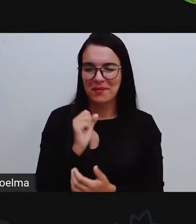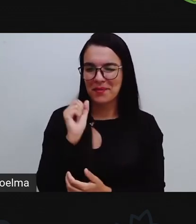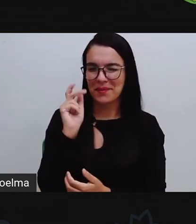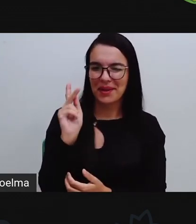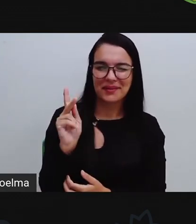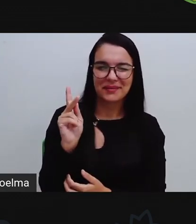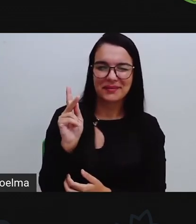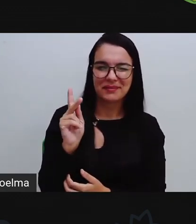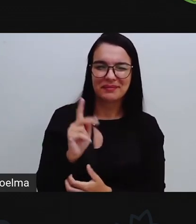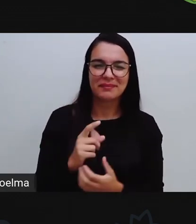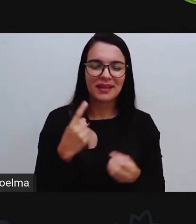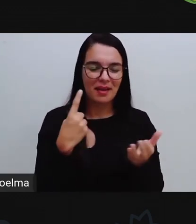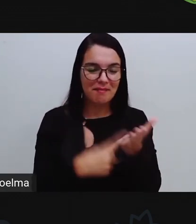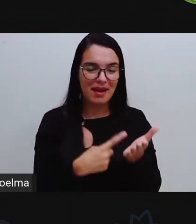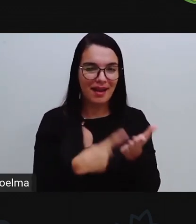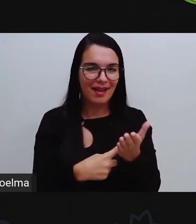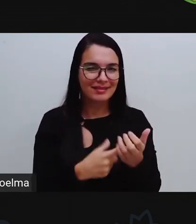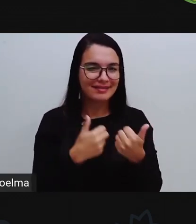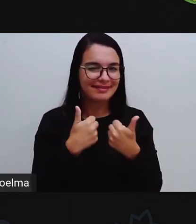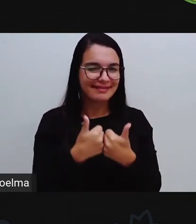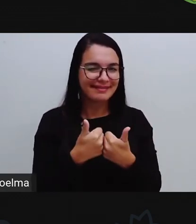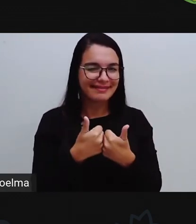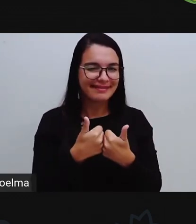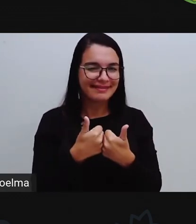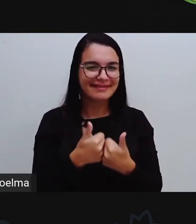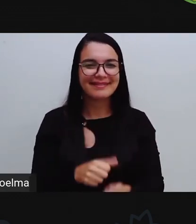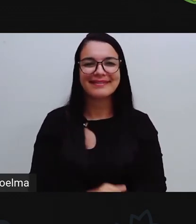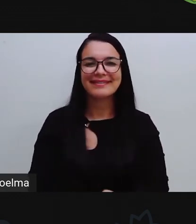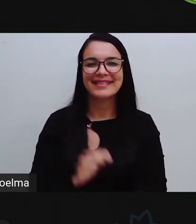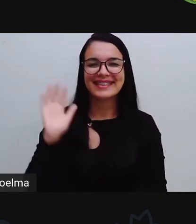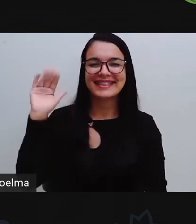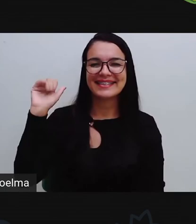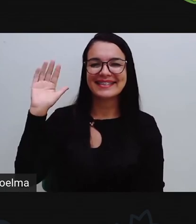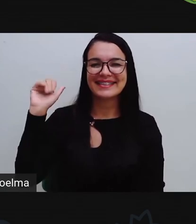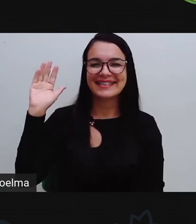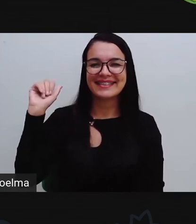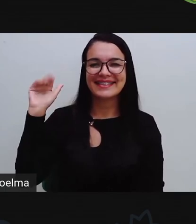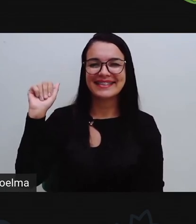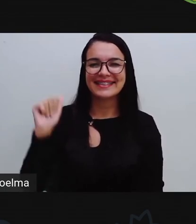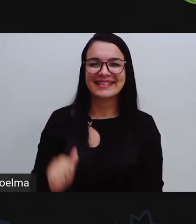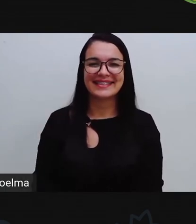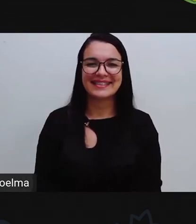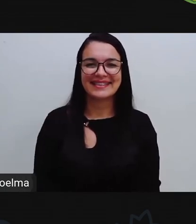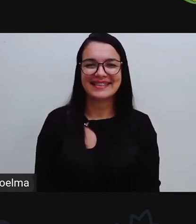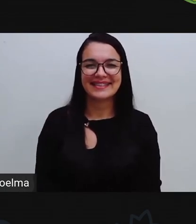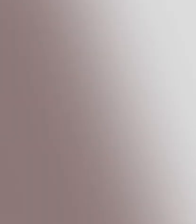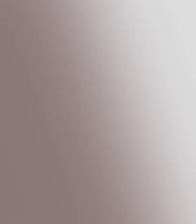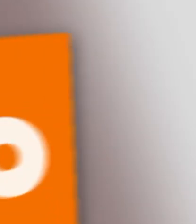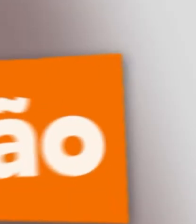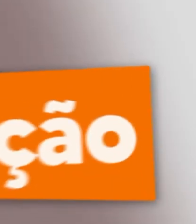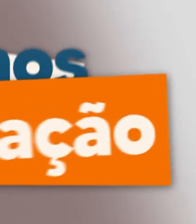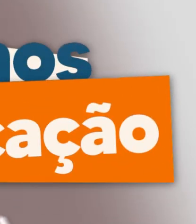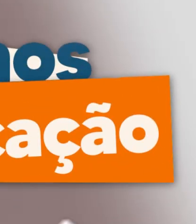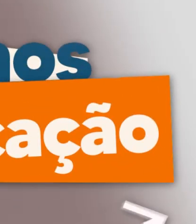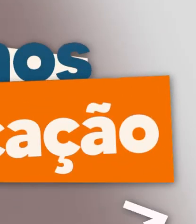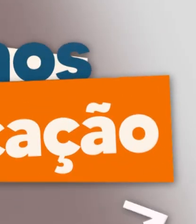mais uma aula a gente tem um encontro marcado tá te encontro lá tchau tchau E aí